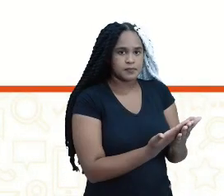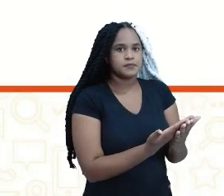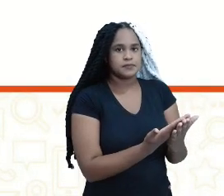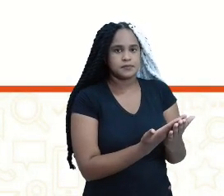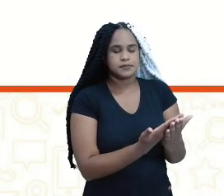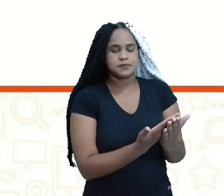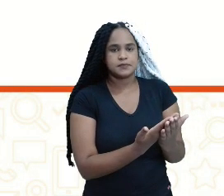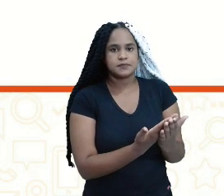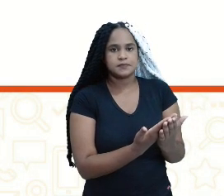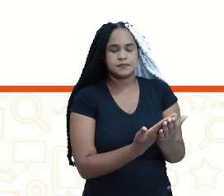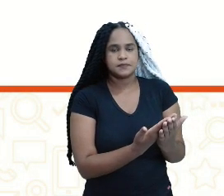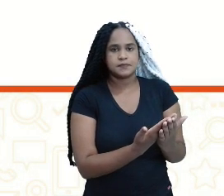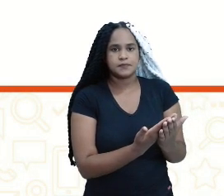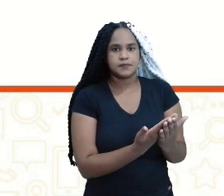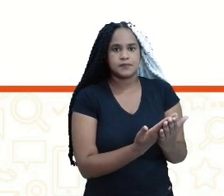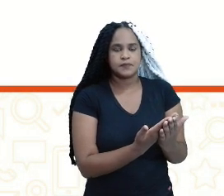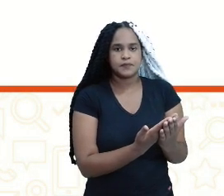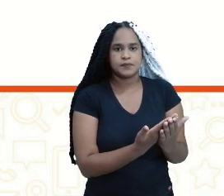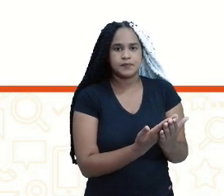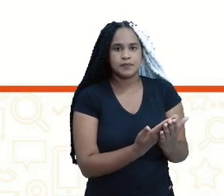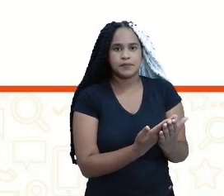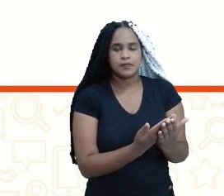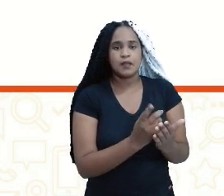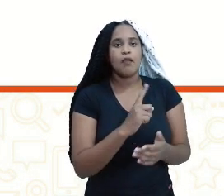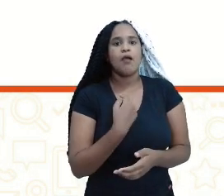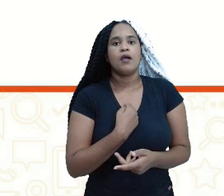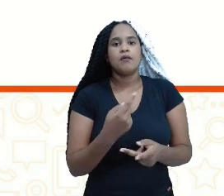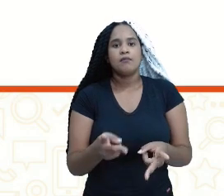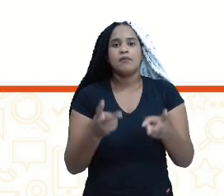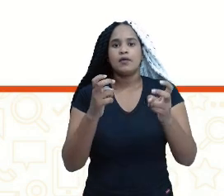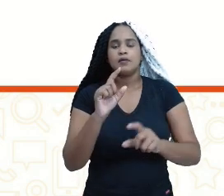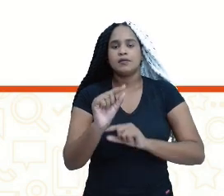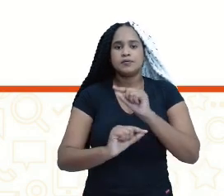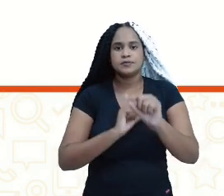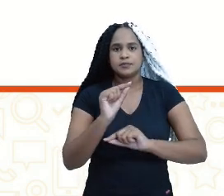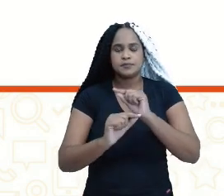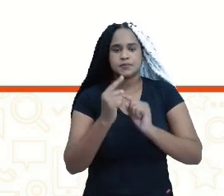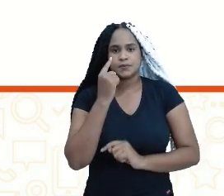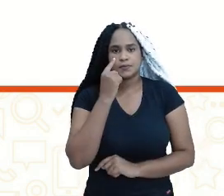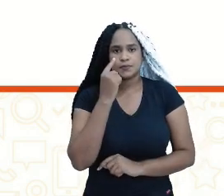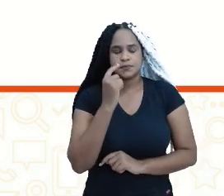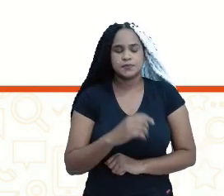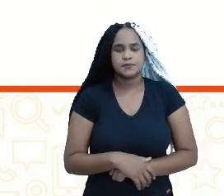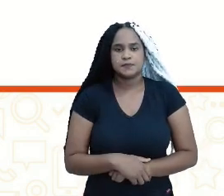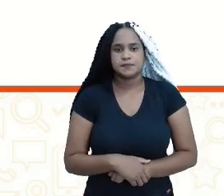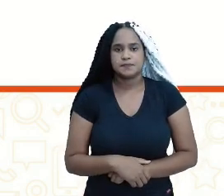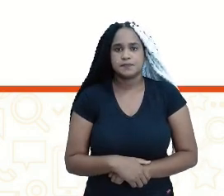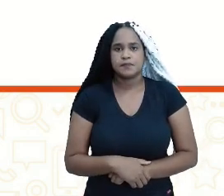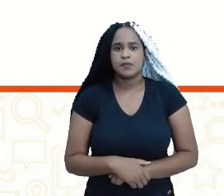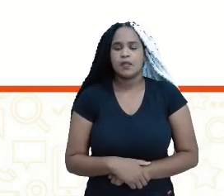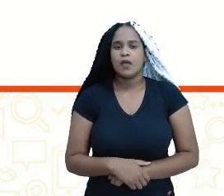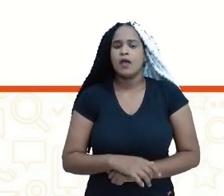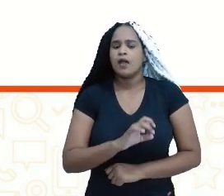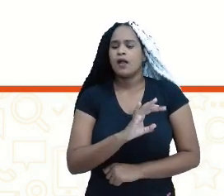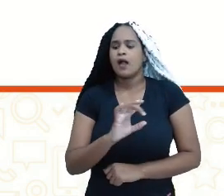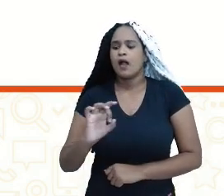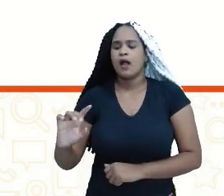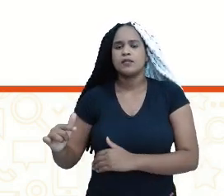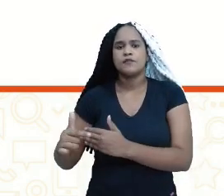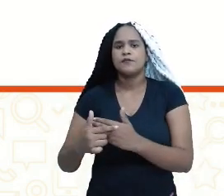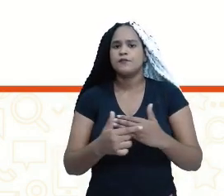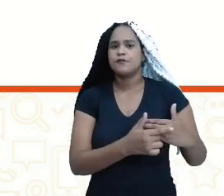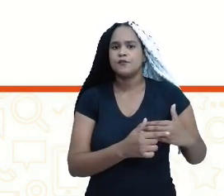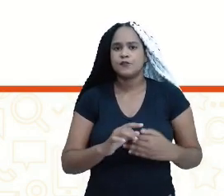escola, é ter a percepção muito clara do que compete a cada um, do que compete a cada